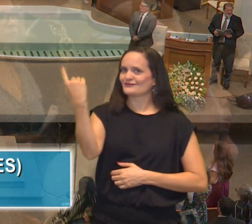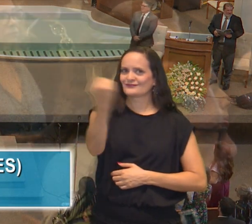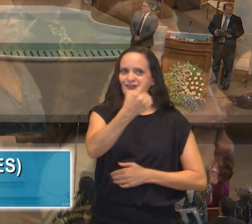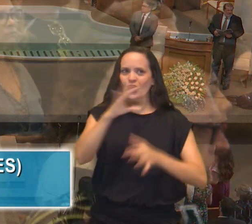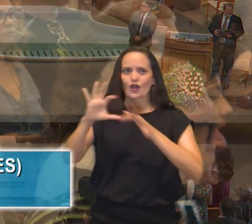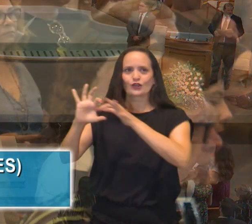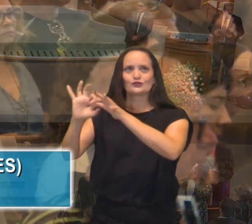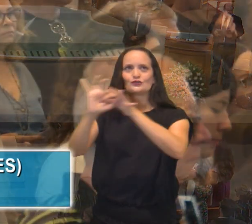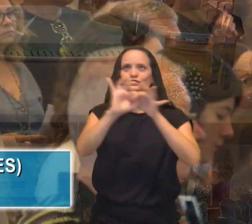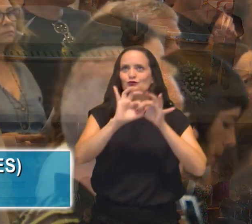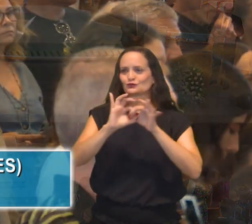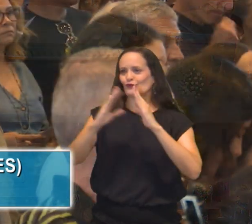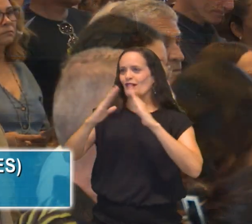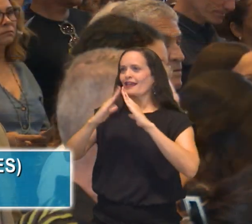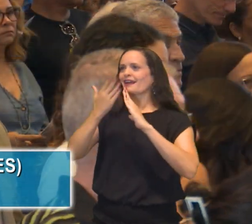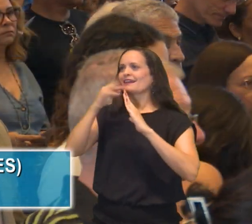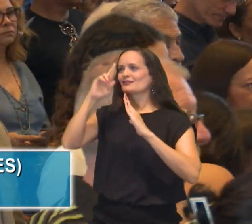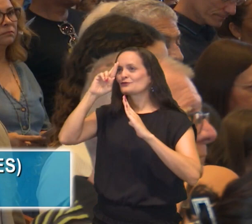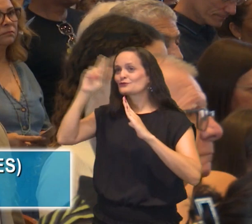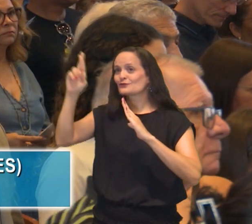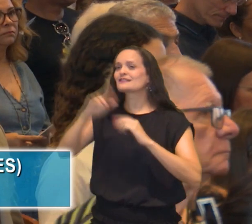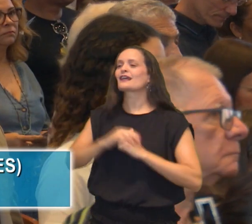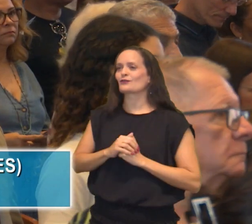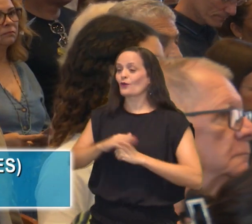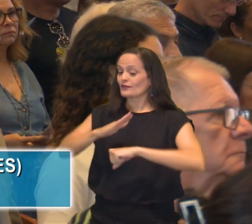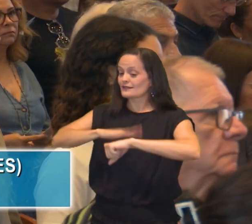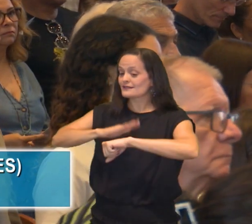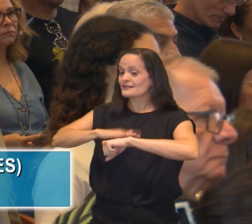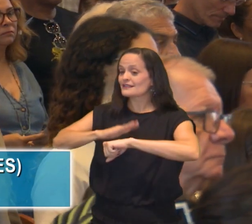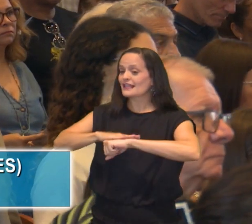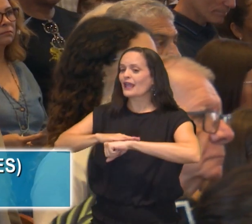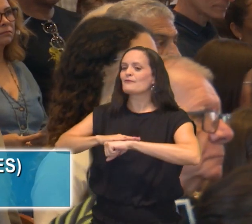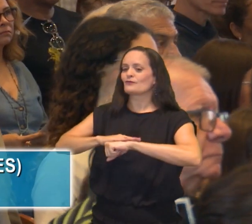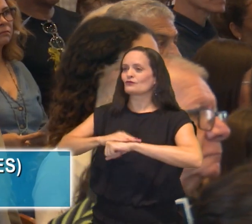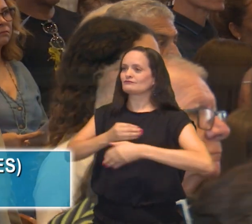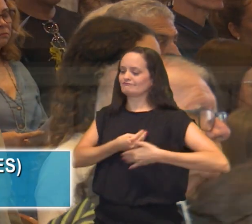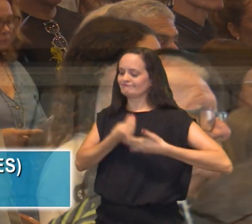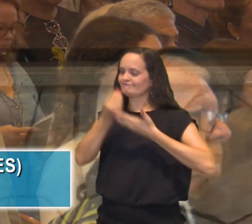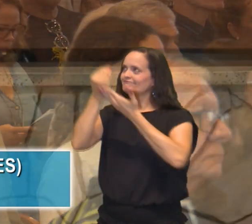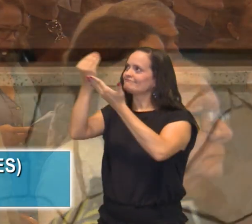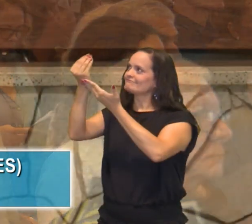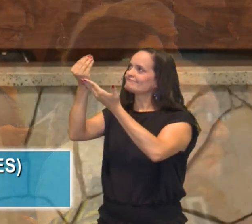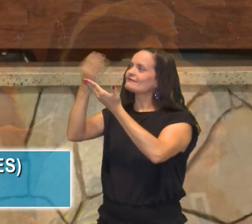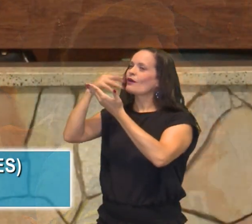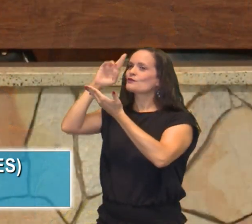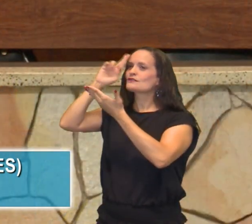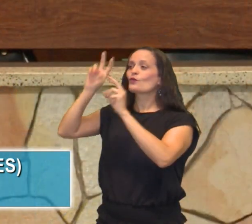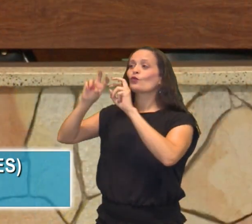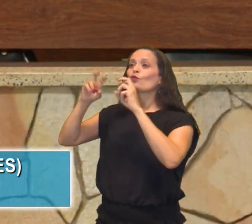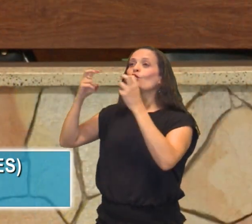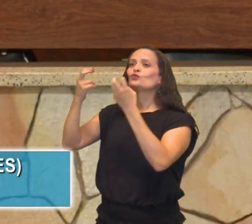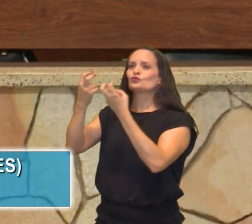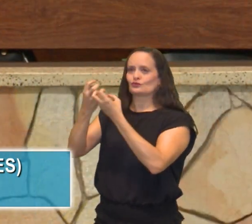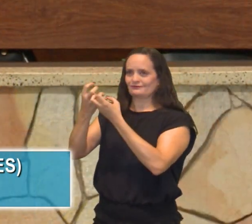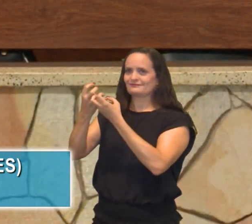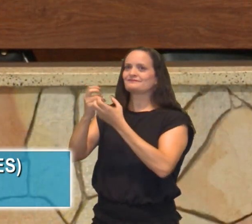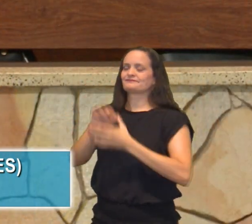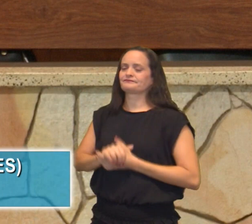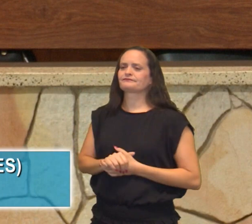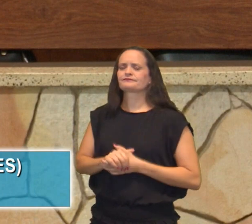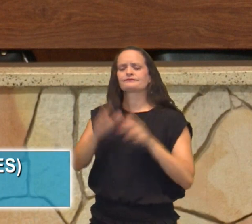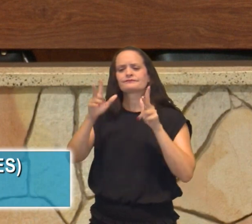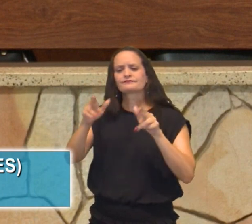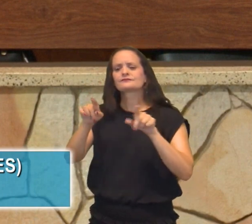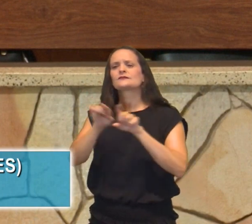juntos na casa do Senhor, este templo, este local consagrado para cultuar a Deus. E assim como o salmista